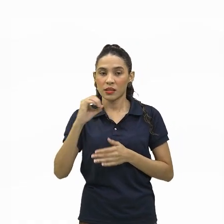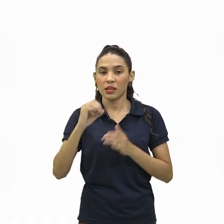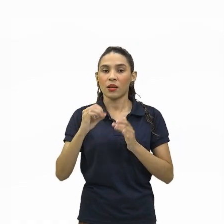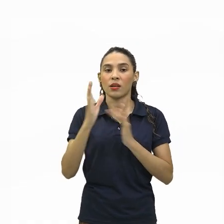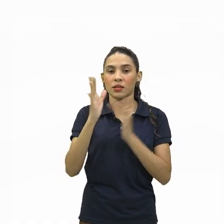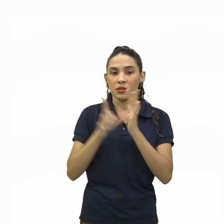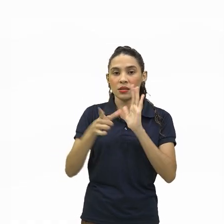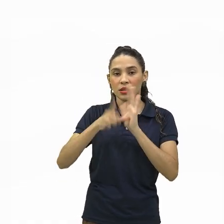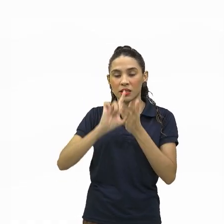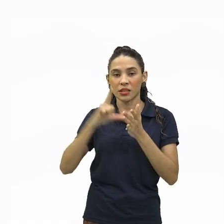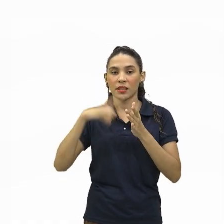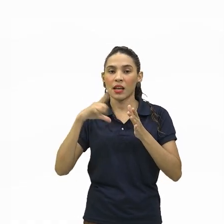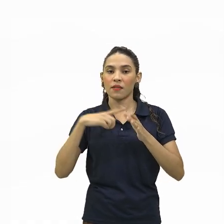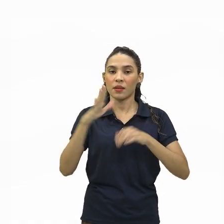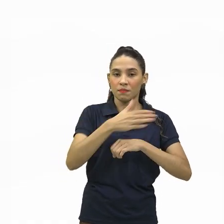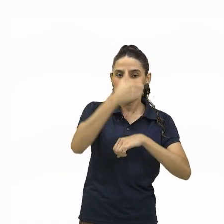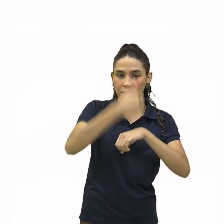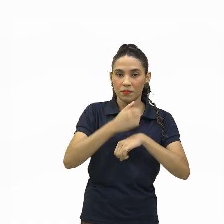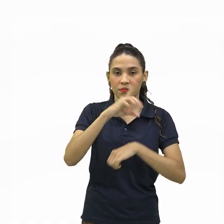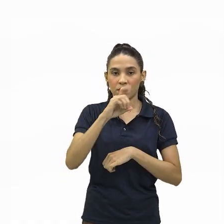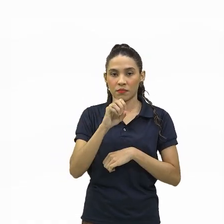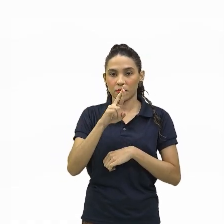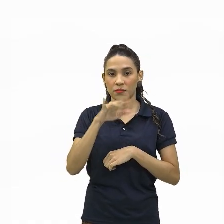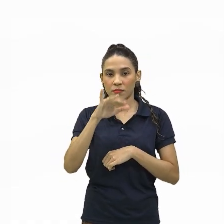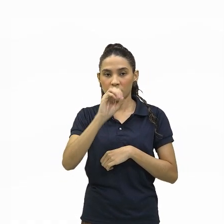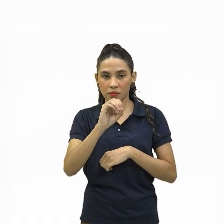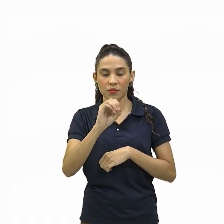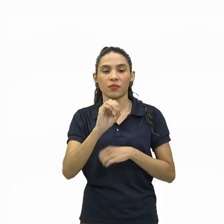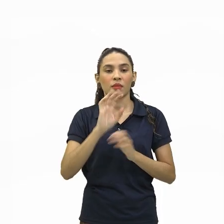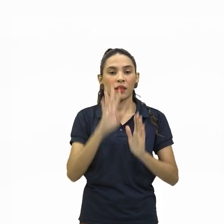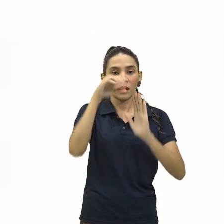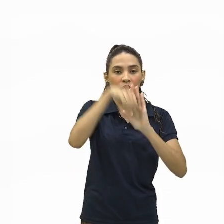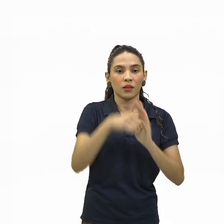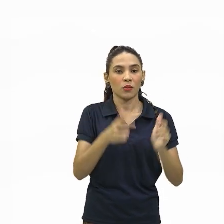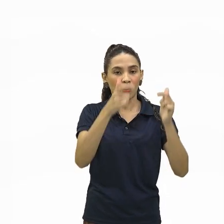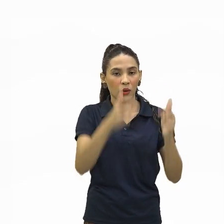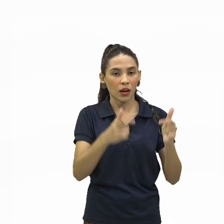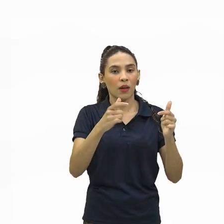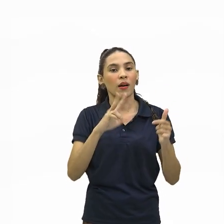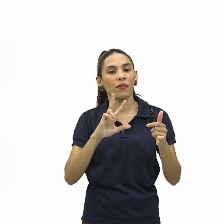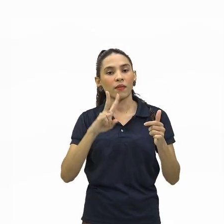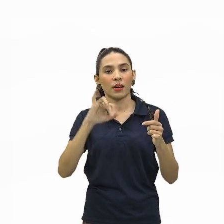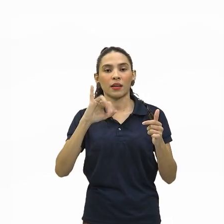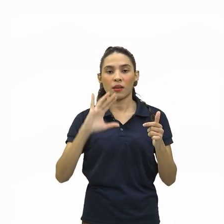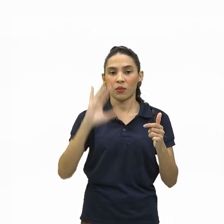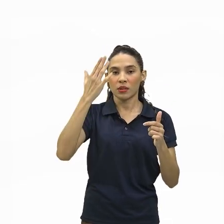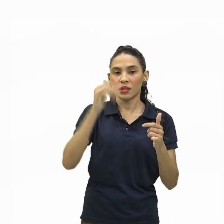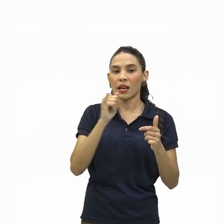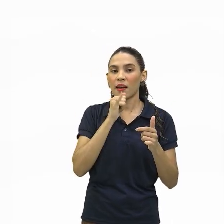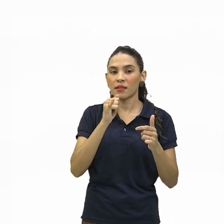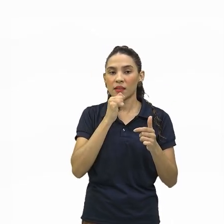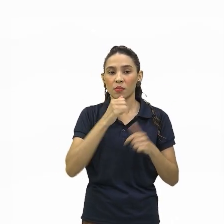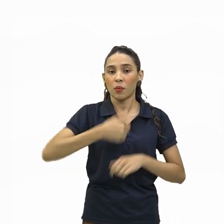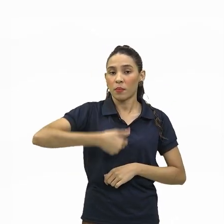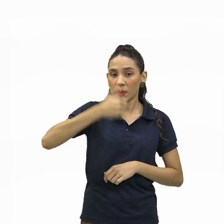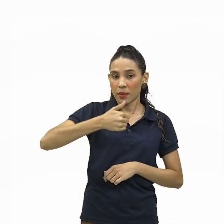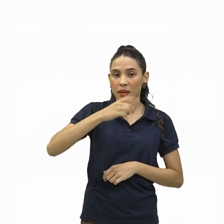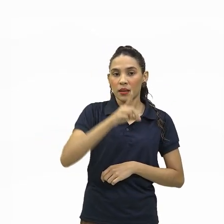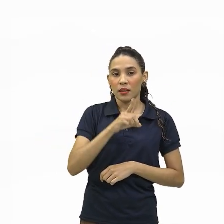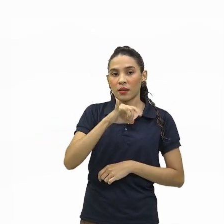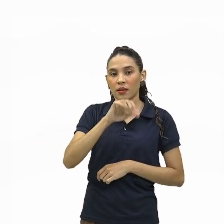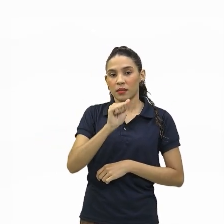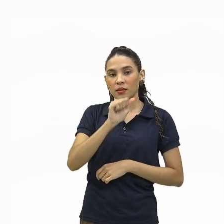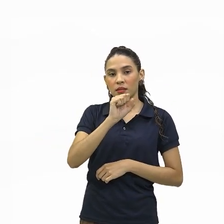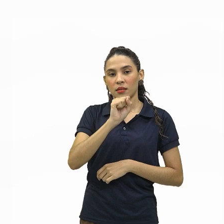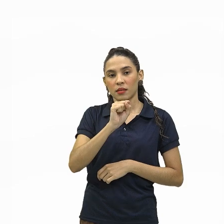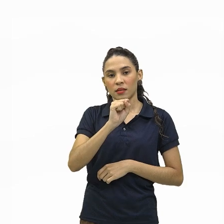dos dórios, né, dentro desse território, aonde acontece a primeira diáspora grega, né, na